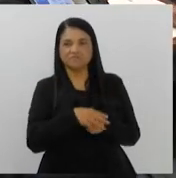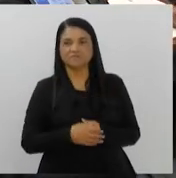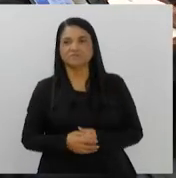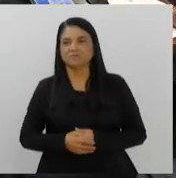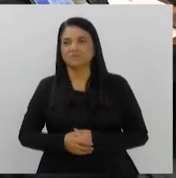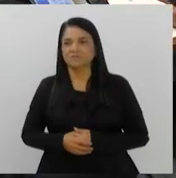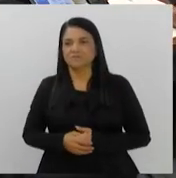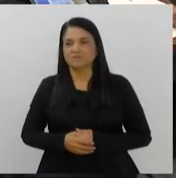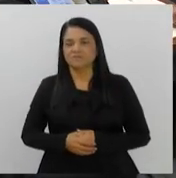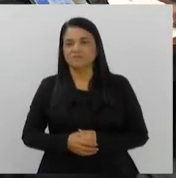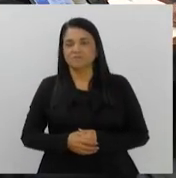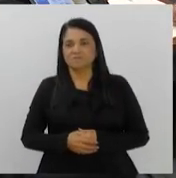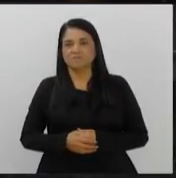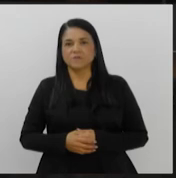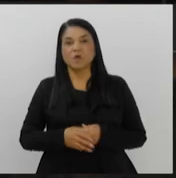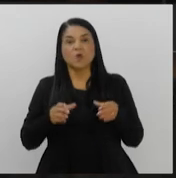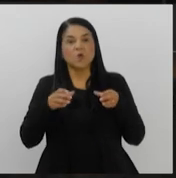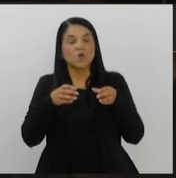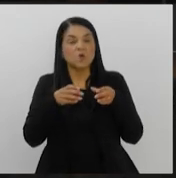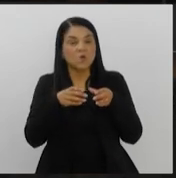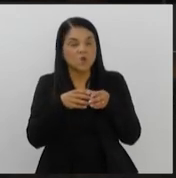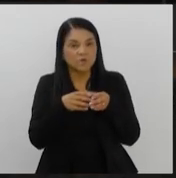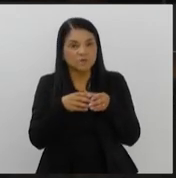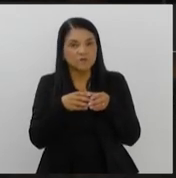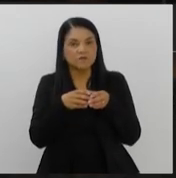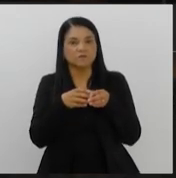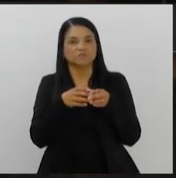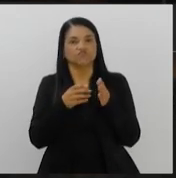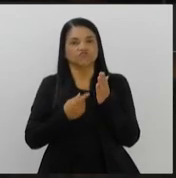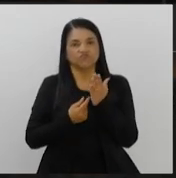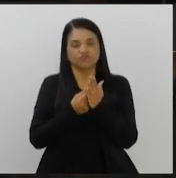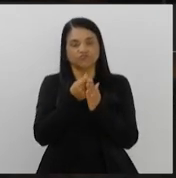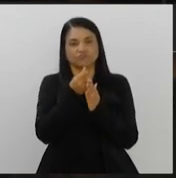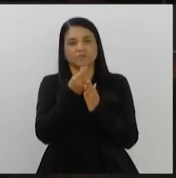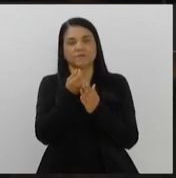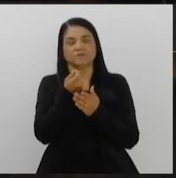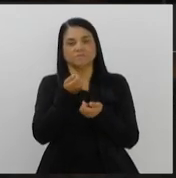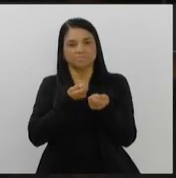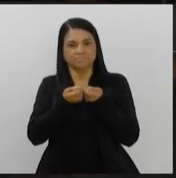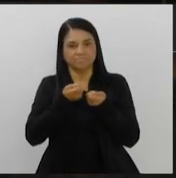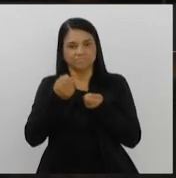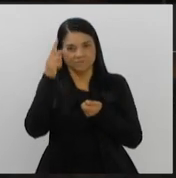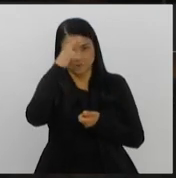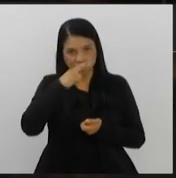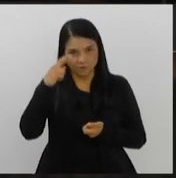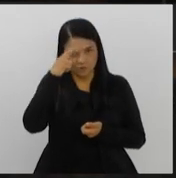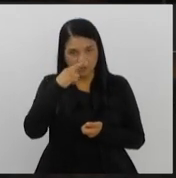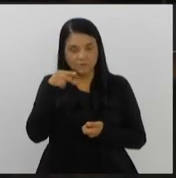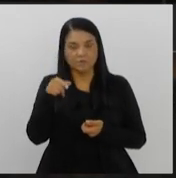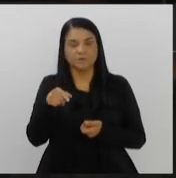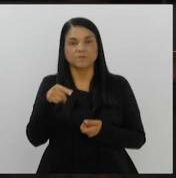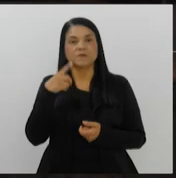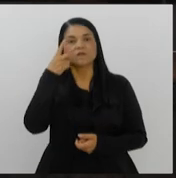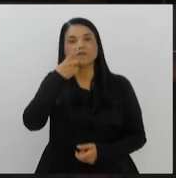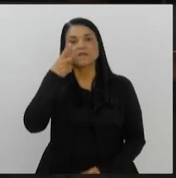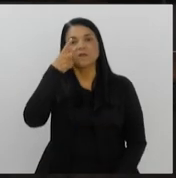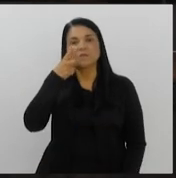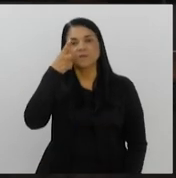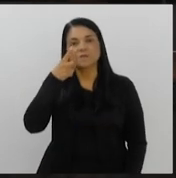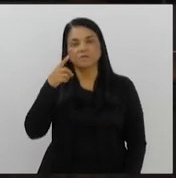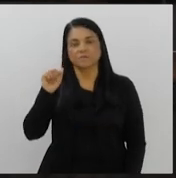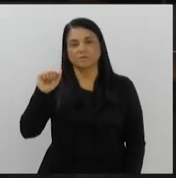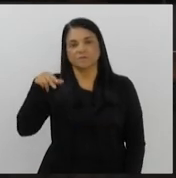Estou profetizando. Pela Comissão de Orçamento, Fiscalização Financeira e Controle, deputado